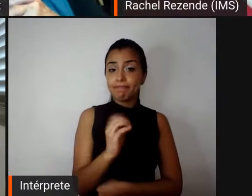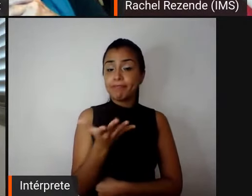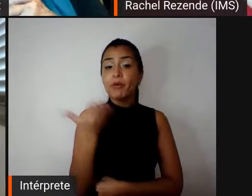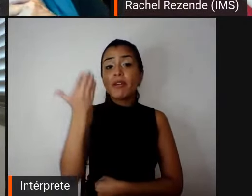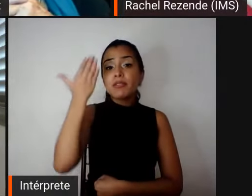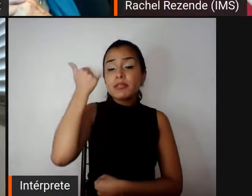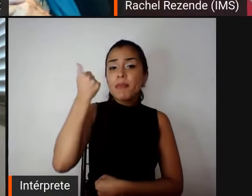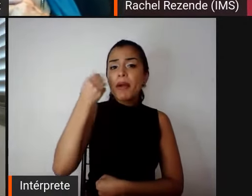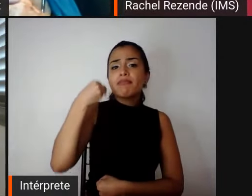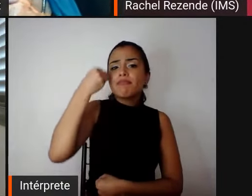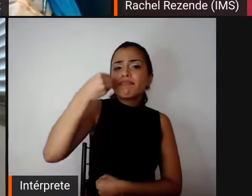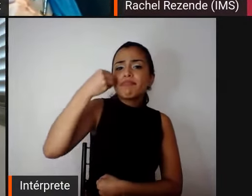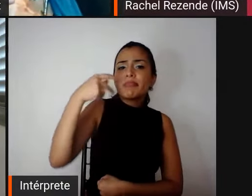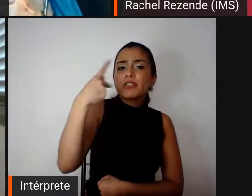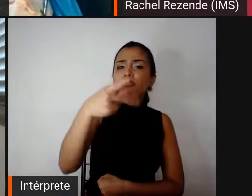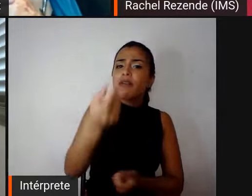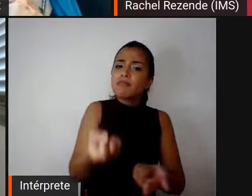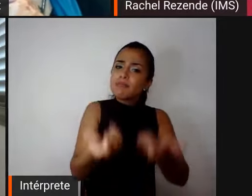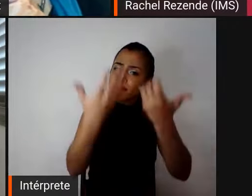teu momento